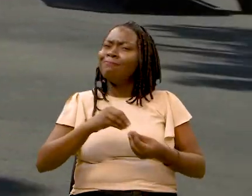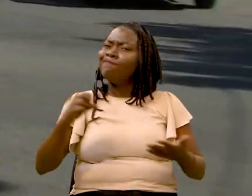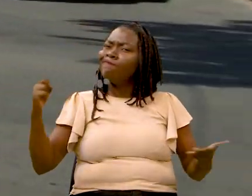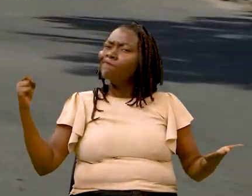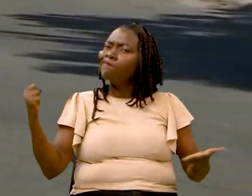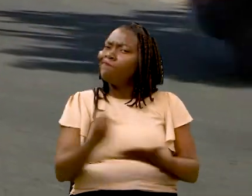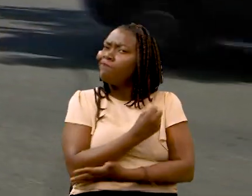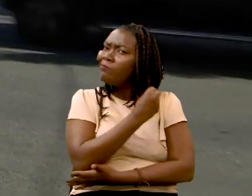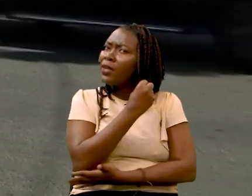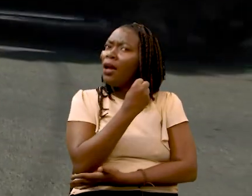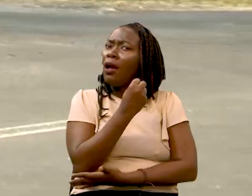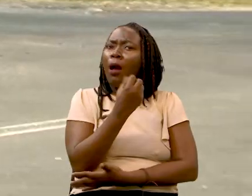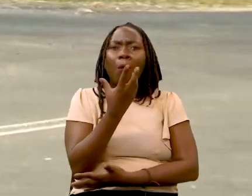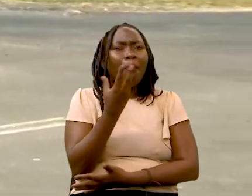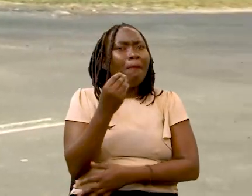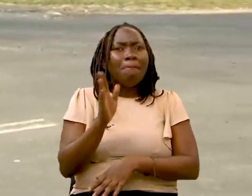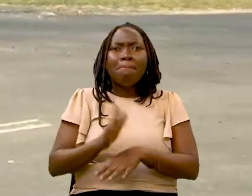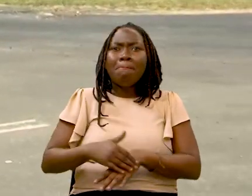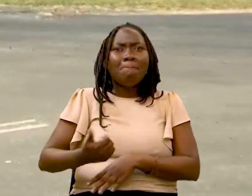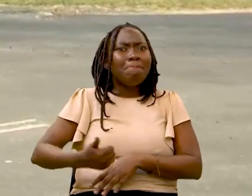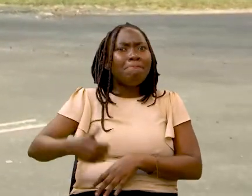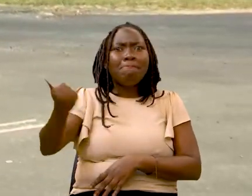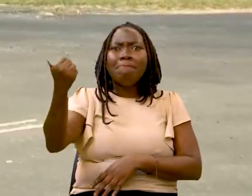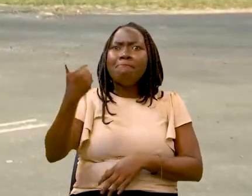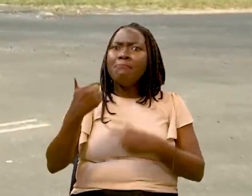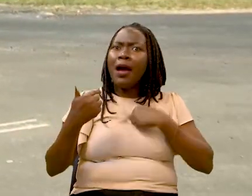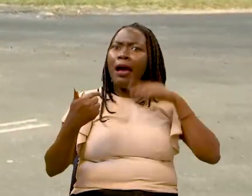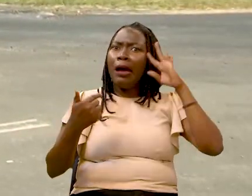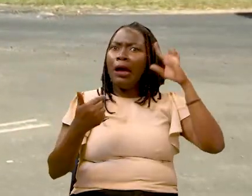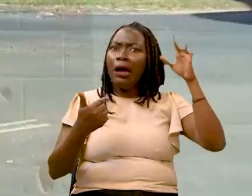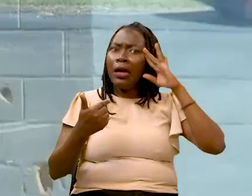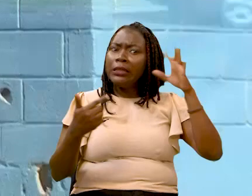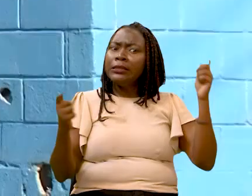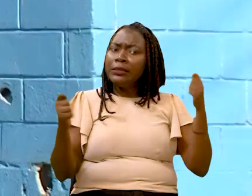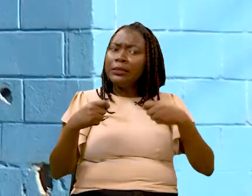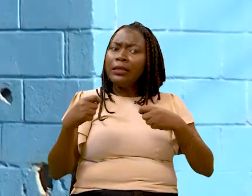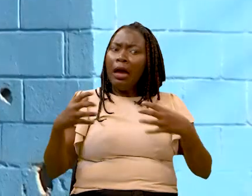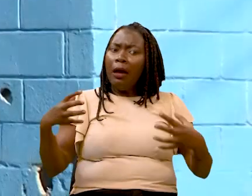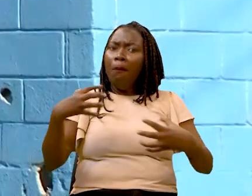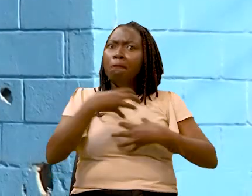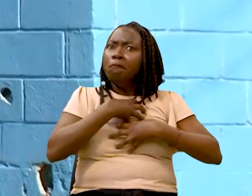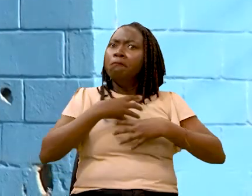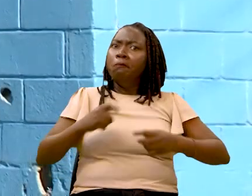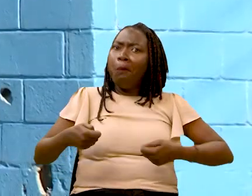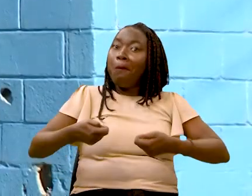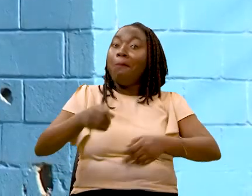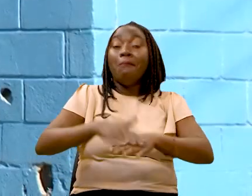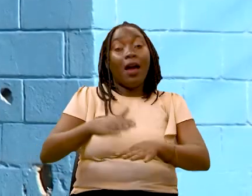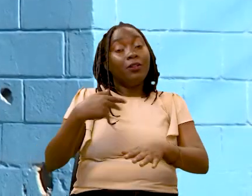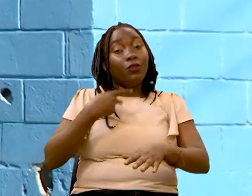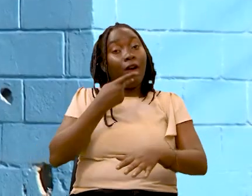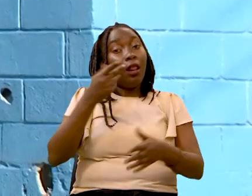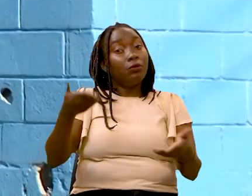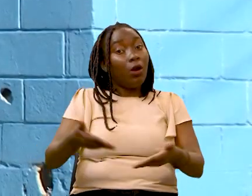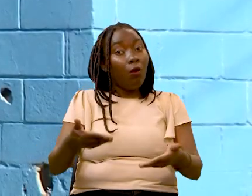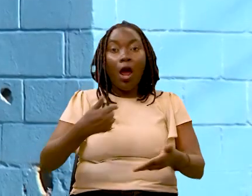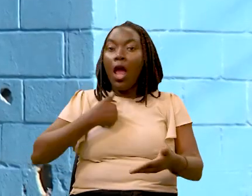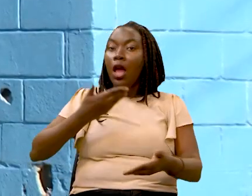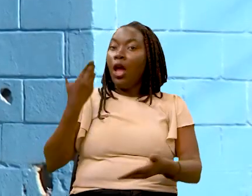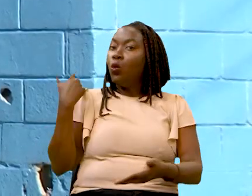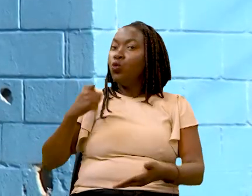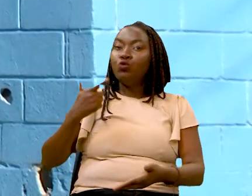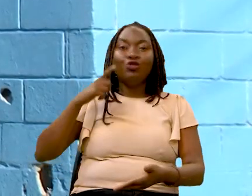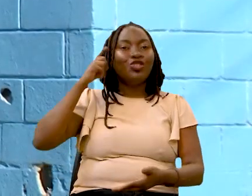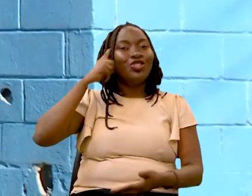naquele momento, eu entendi, poxa, é muito mais do que eu pensava e eu posso impactar muito mais. Na verdade, eu estou falando